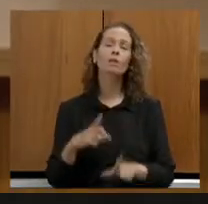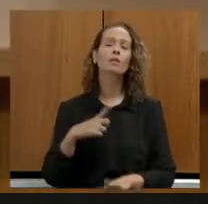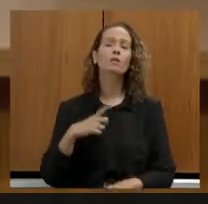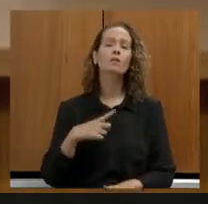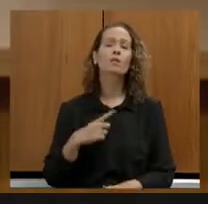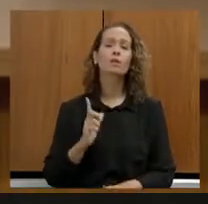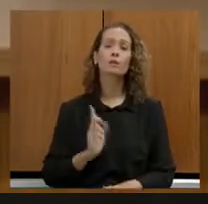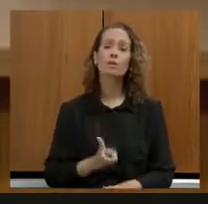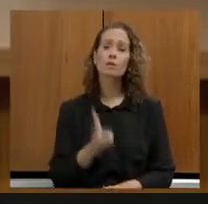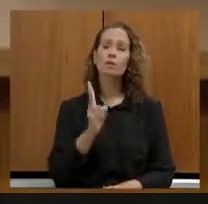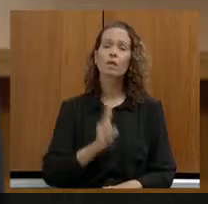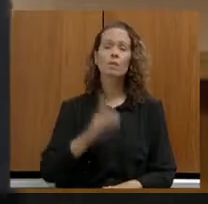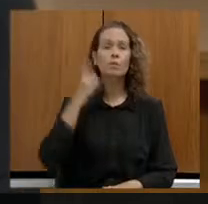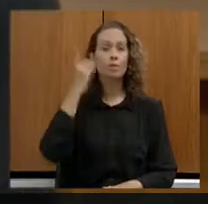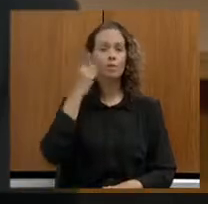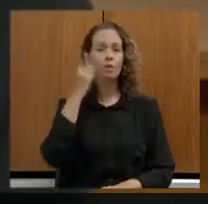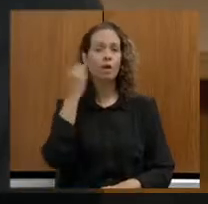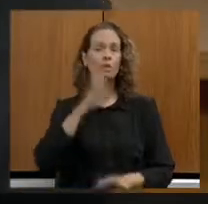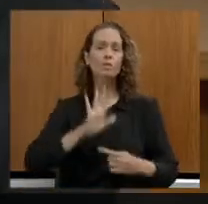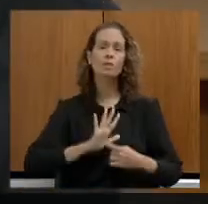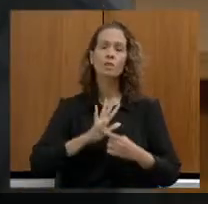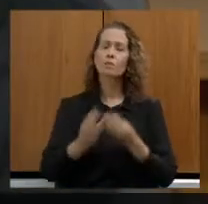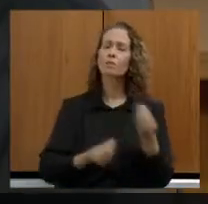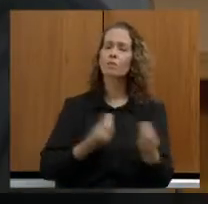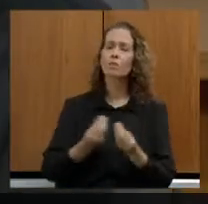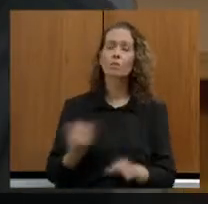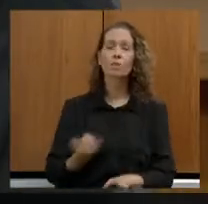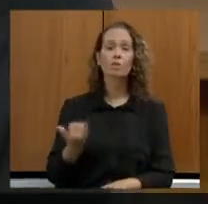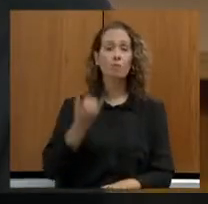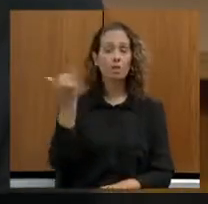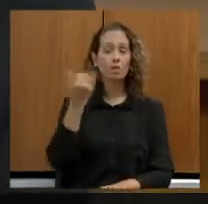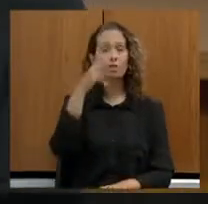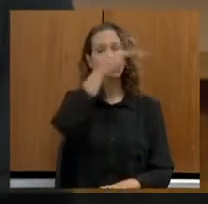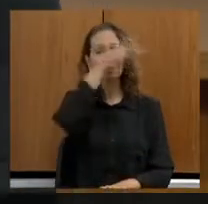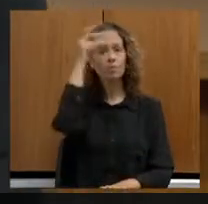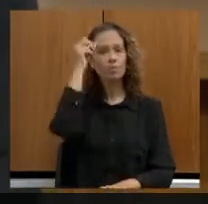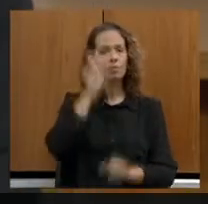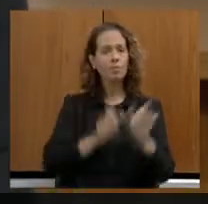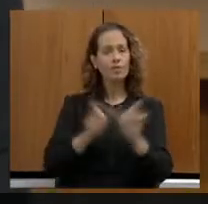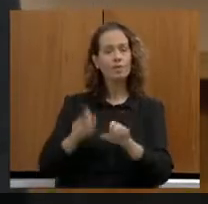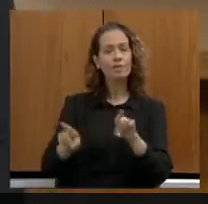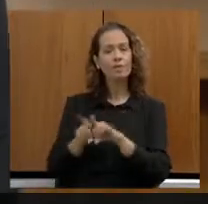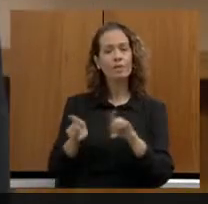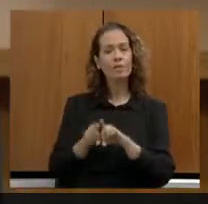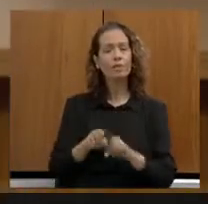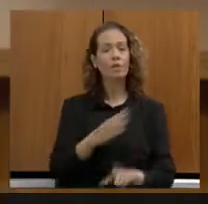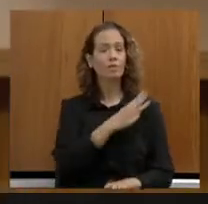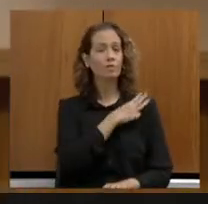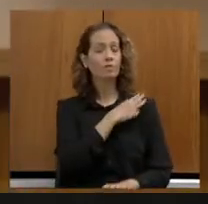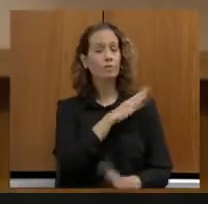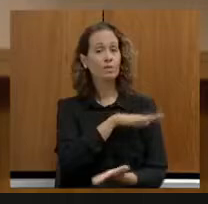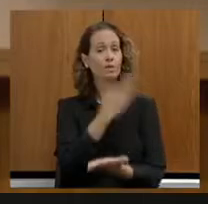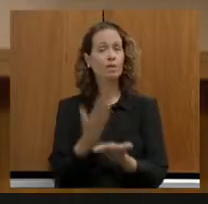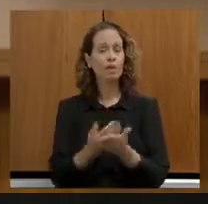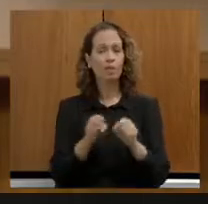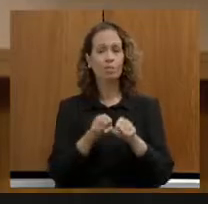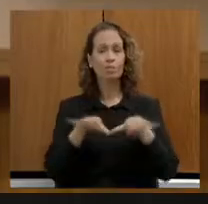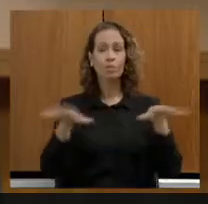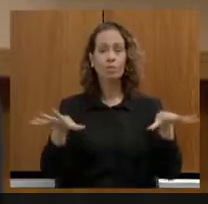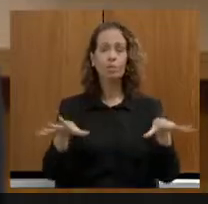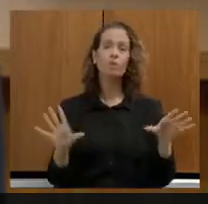frequentemente os deputados nessa sinalização do ponto tem sido importante para os prefeitos também a expansão do ensino médio de tempo integral a